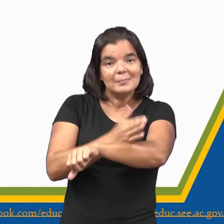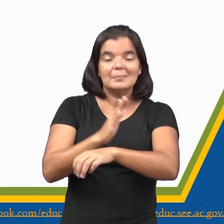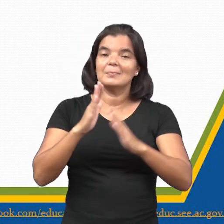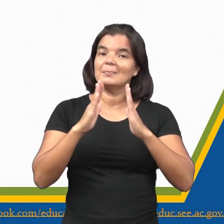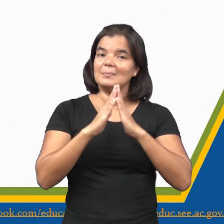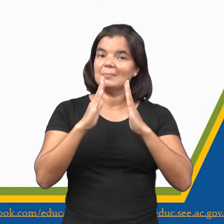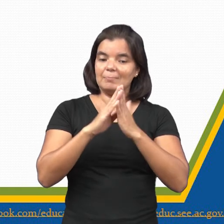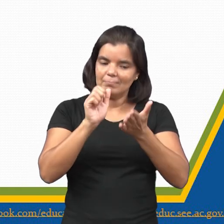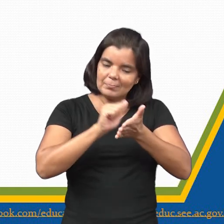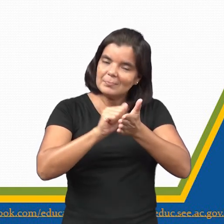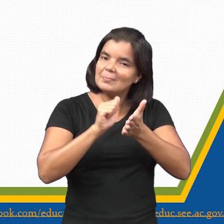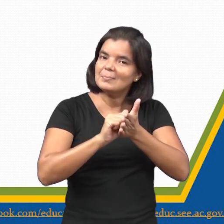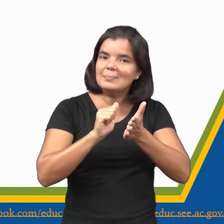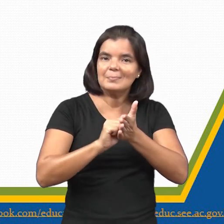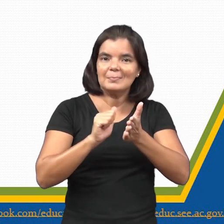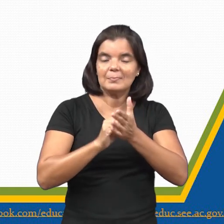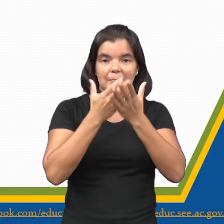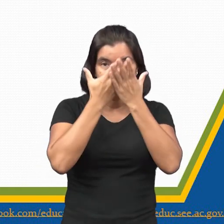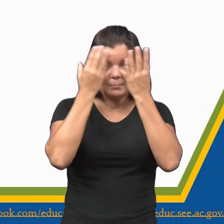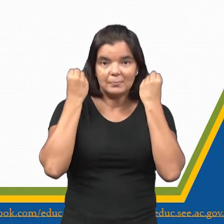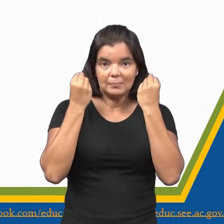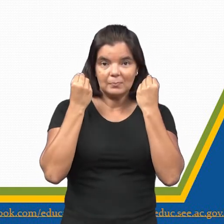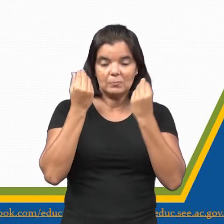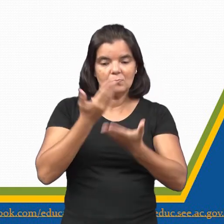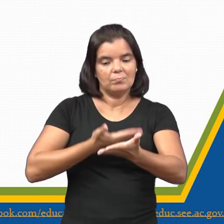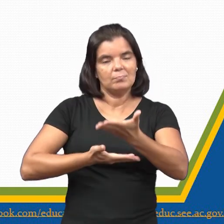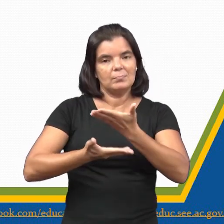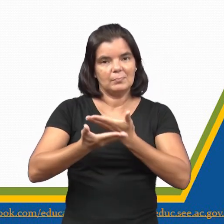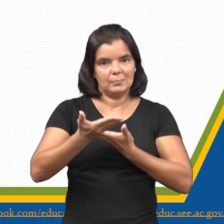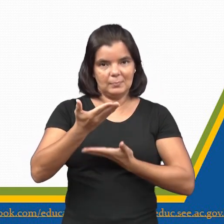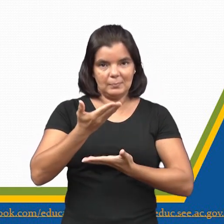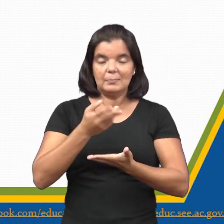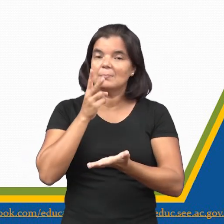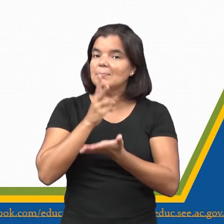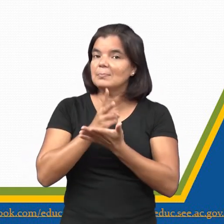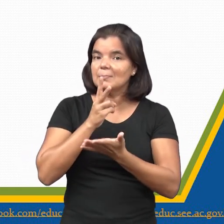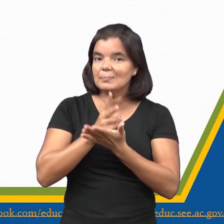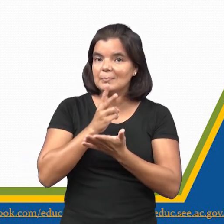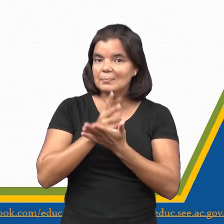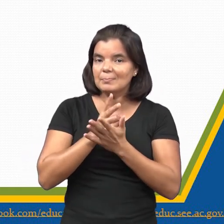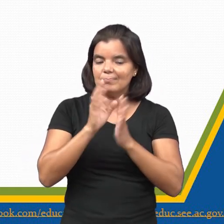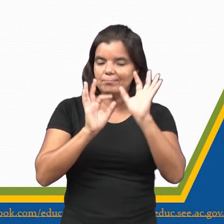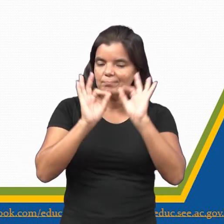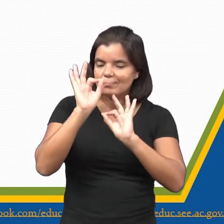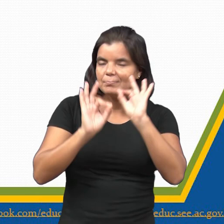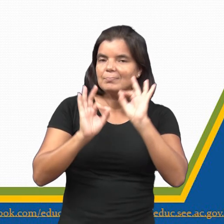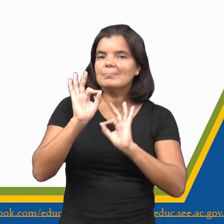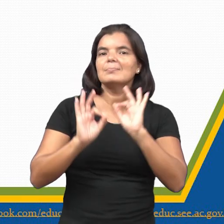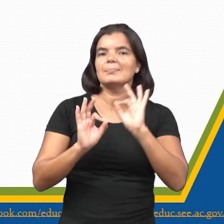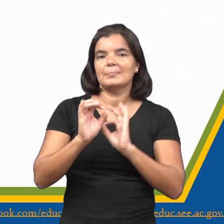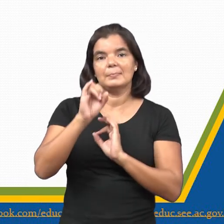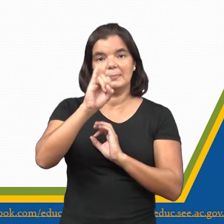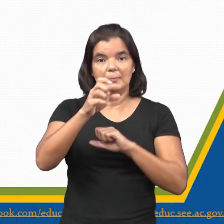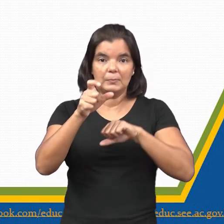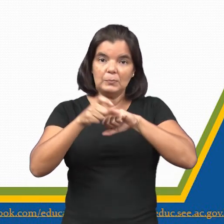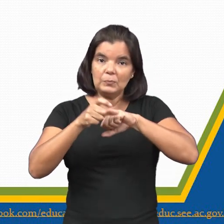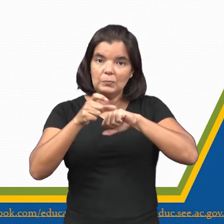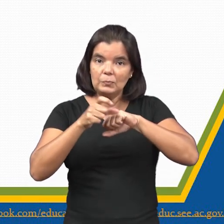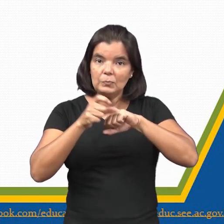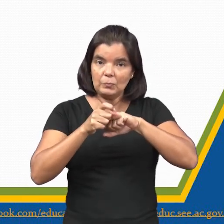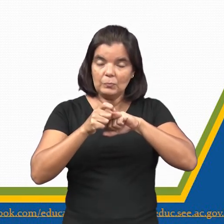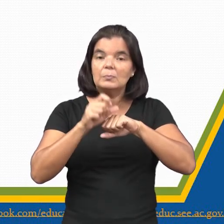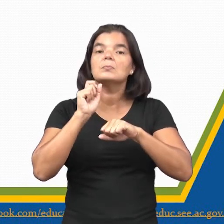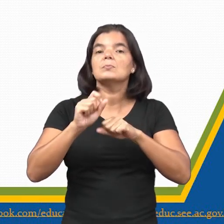casa, escreva. Não se esqueça que a relação deve ser estruturada. Se um substantivo está